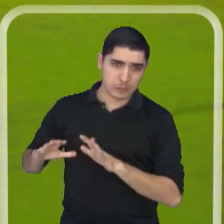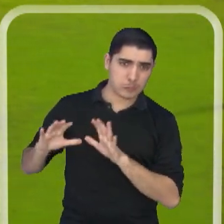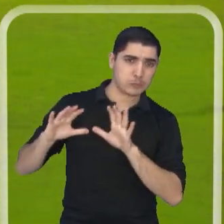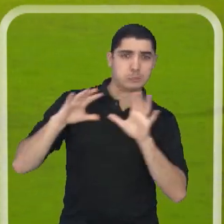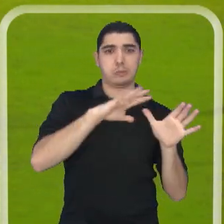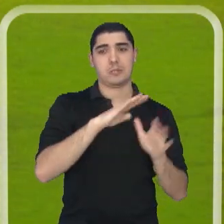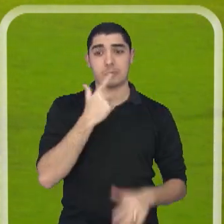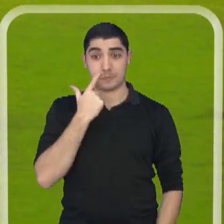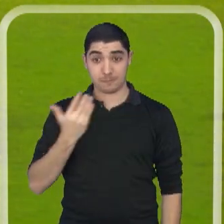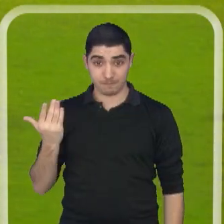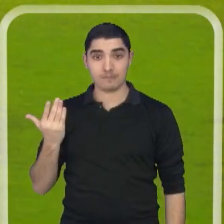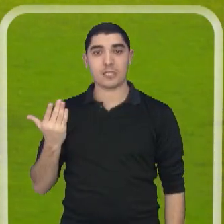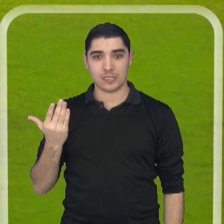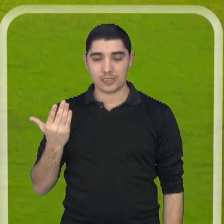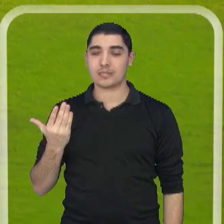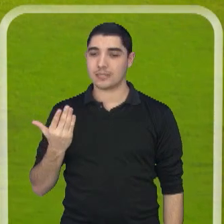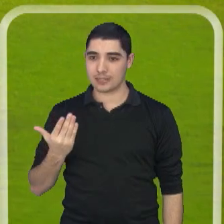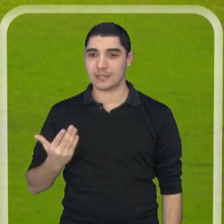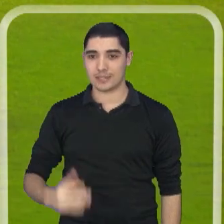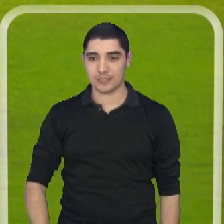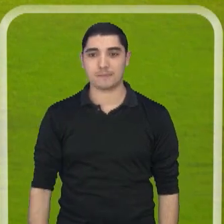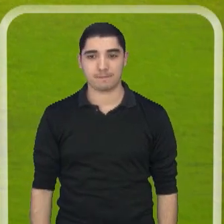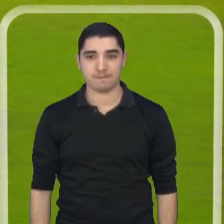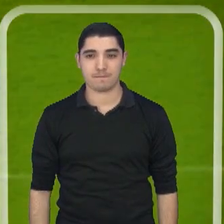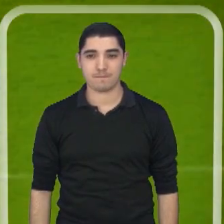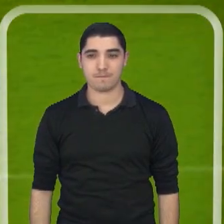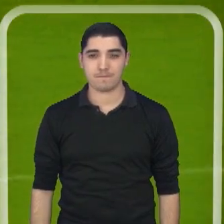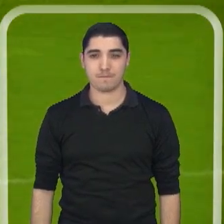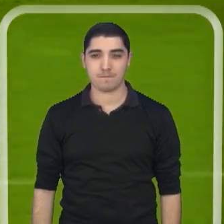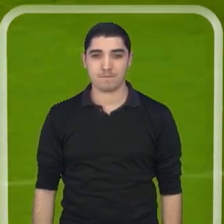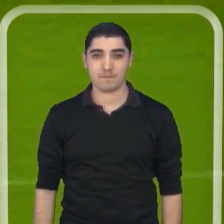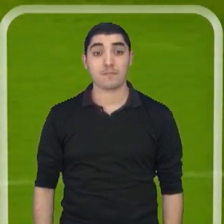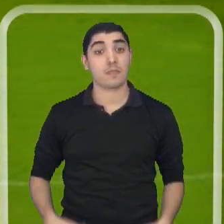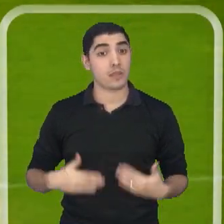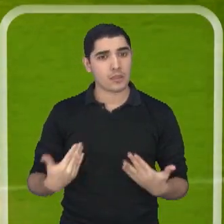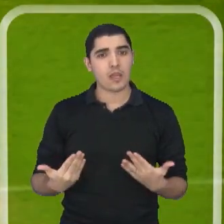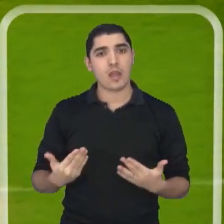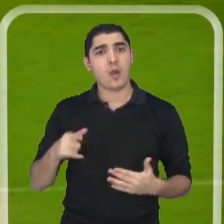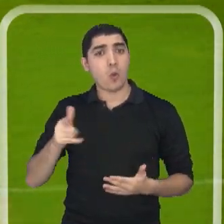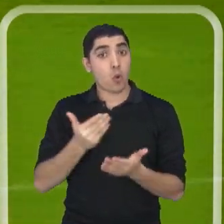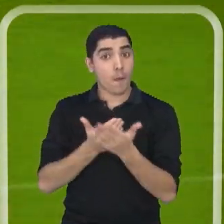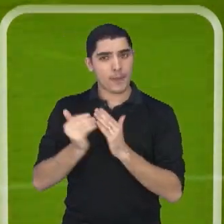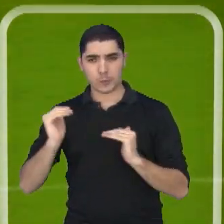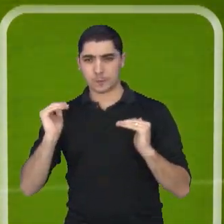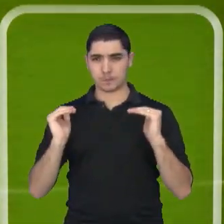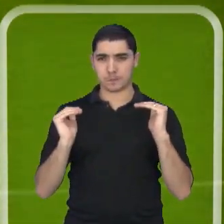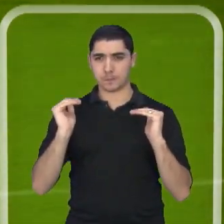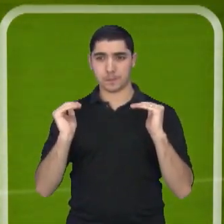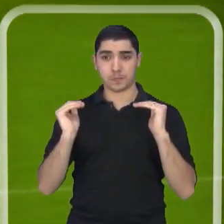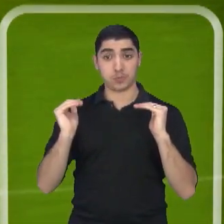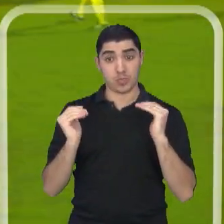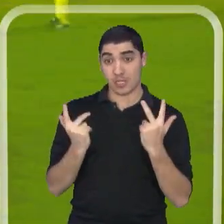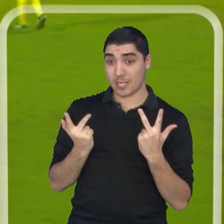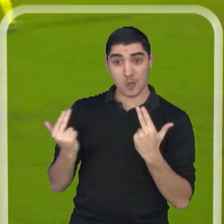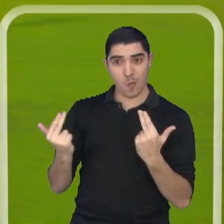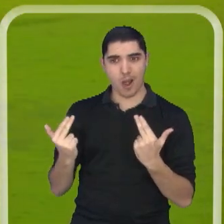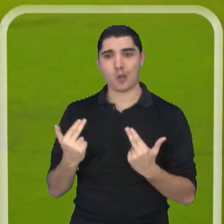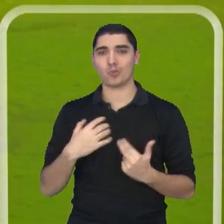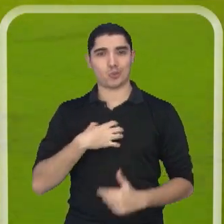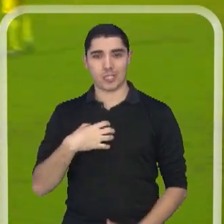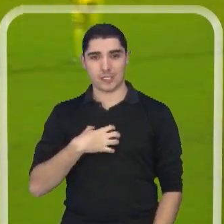esticar toda para salvar a meta santista. O jogo ficou equilibrado, com chances para os dois